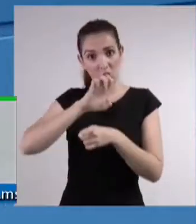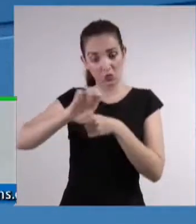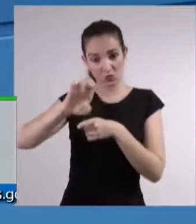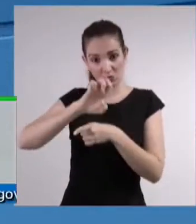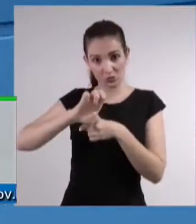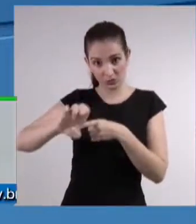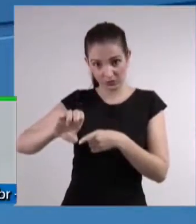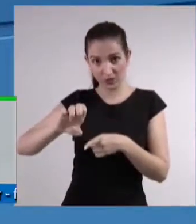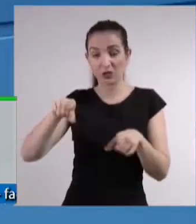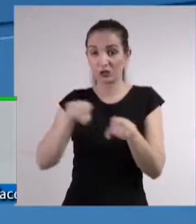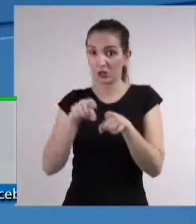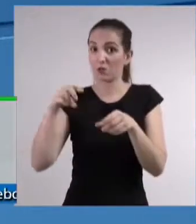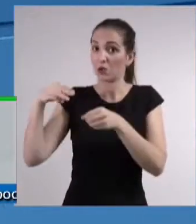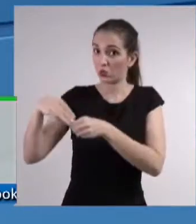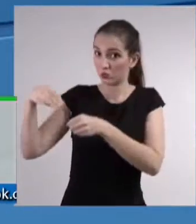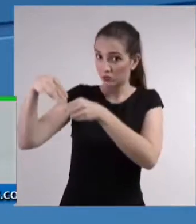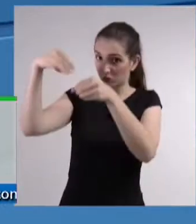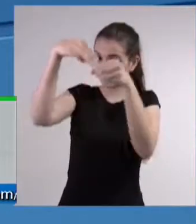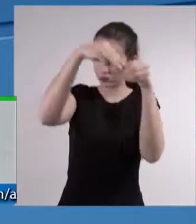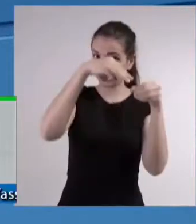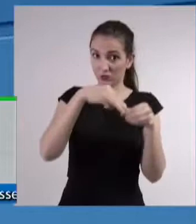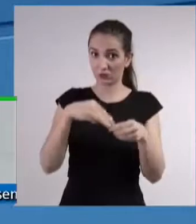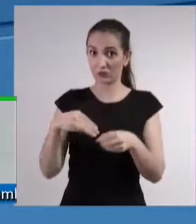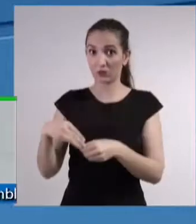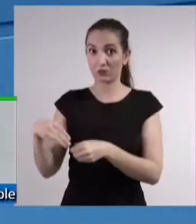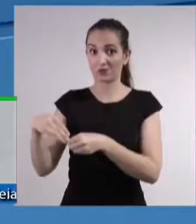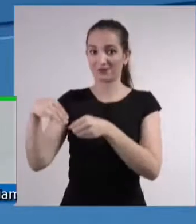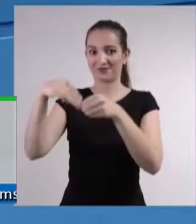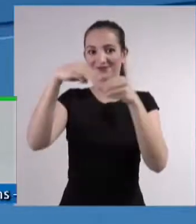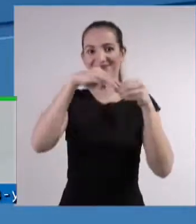Estado e os municípios de